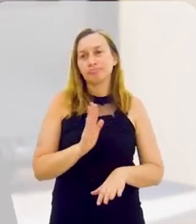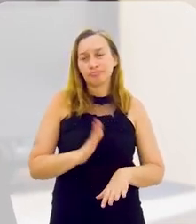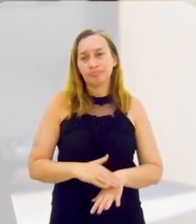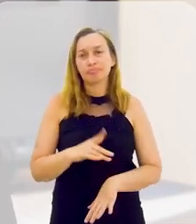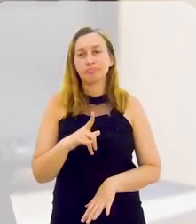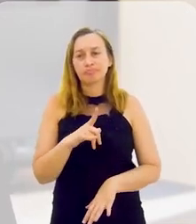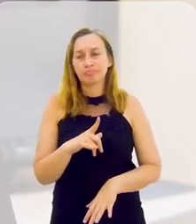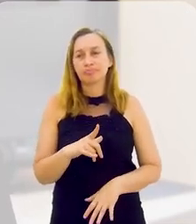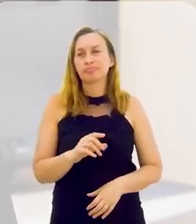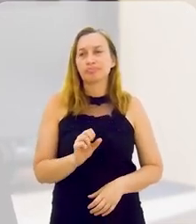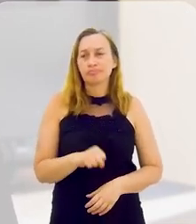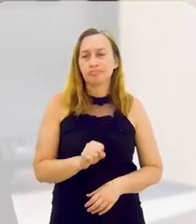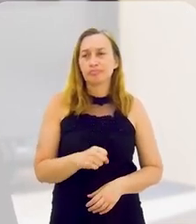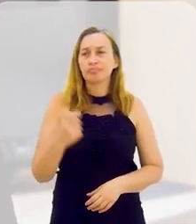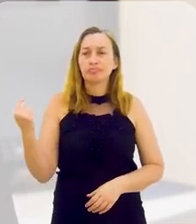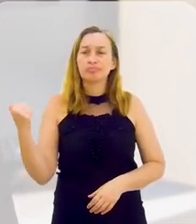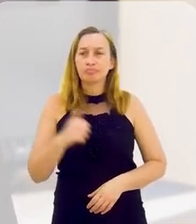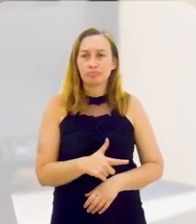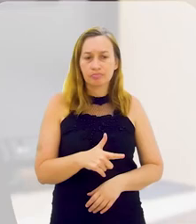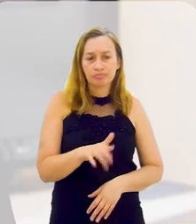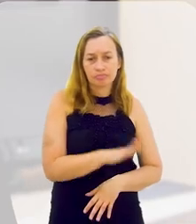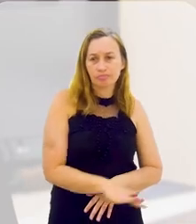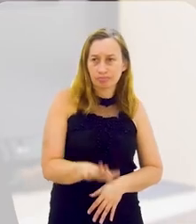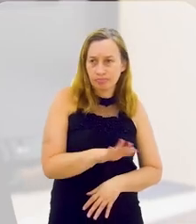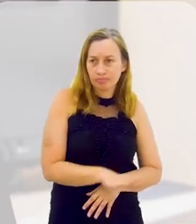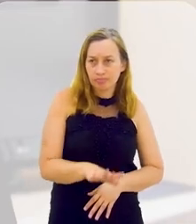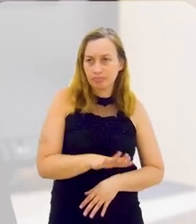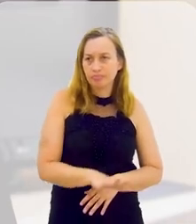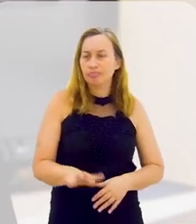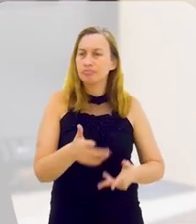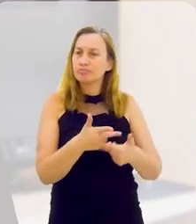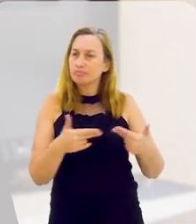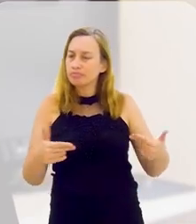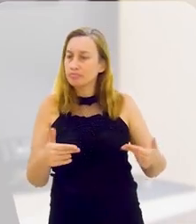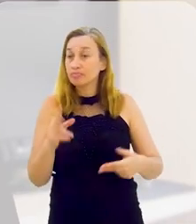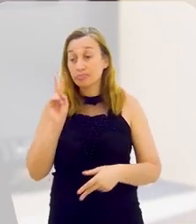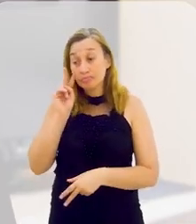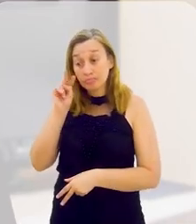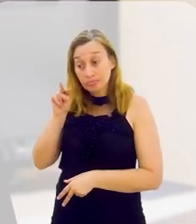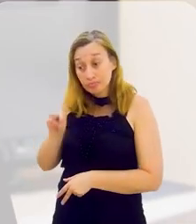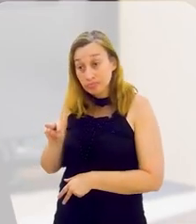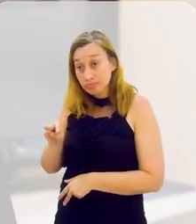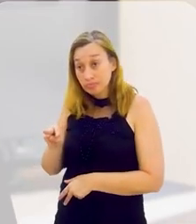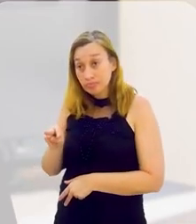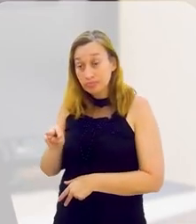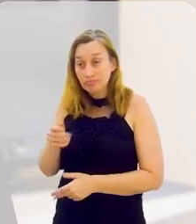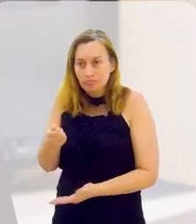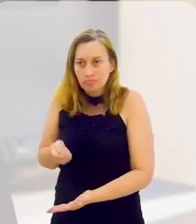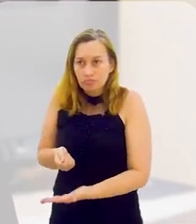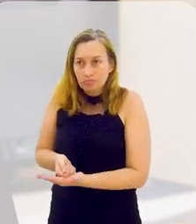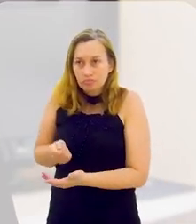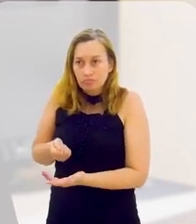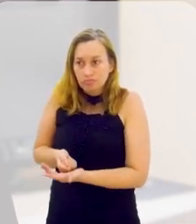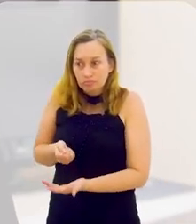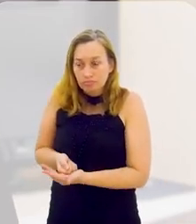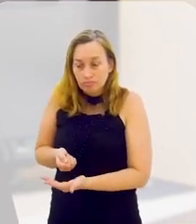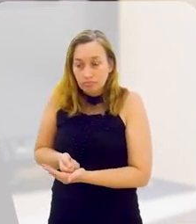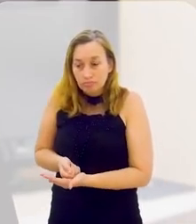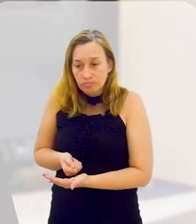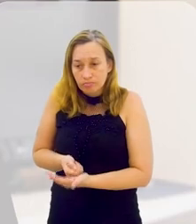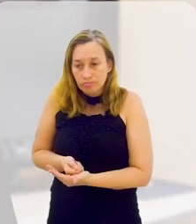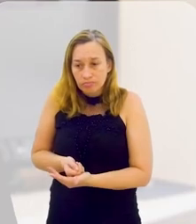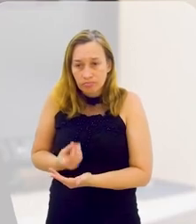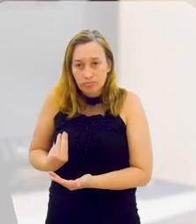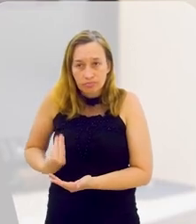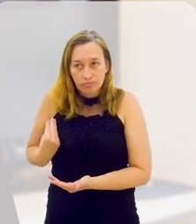mais protegidos. Do que essas crianças, das coisas que elas veem, das coisas que elas são